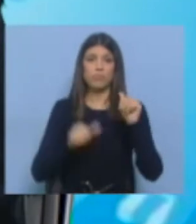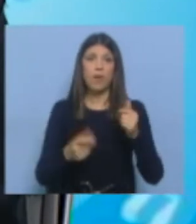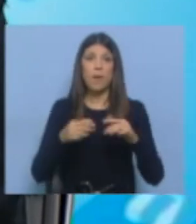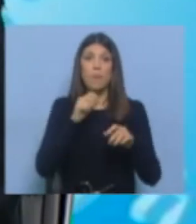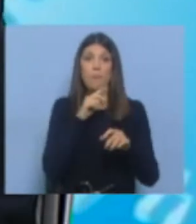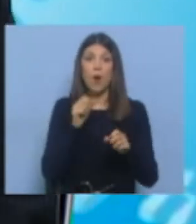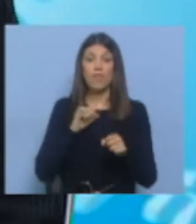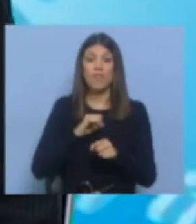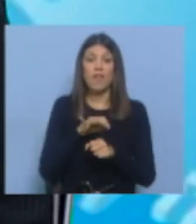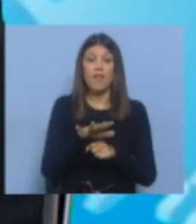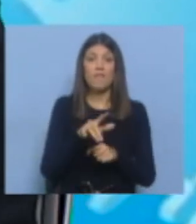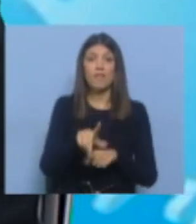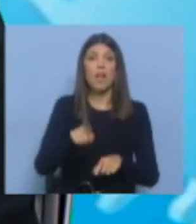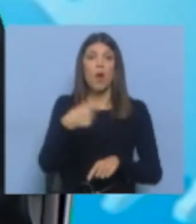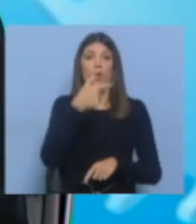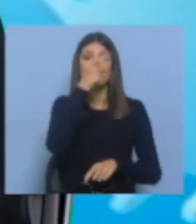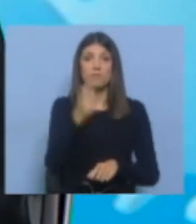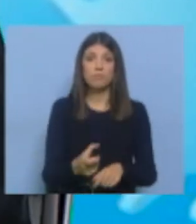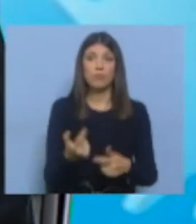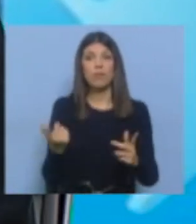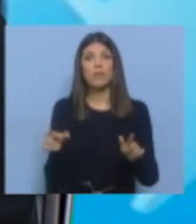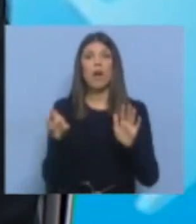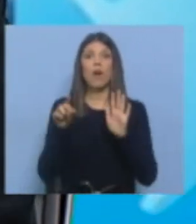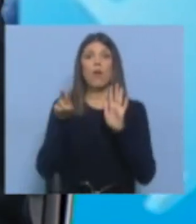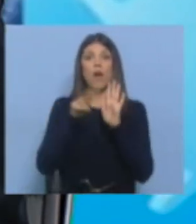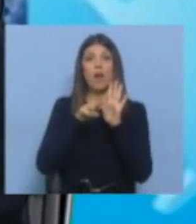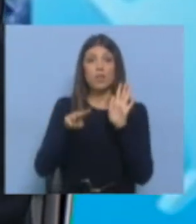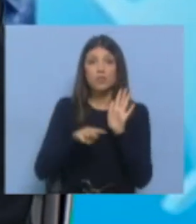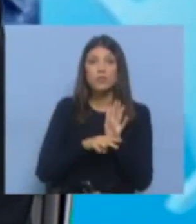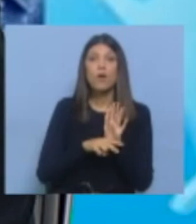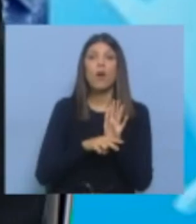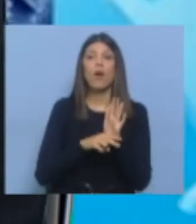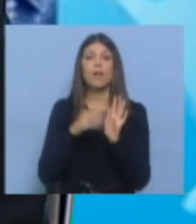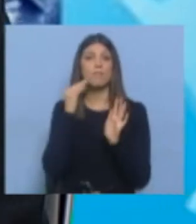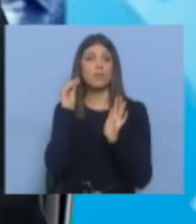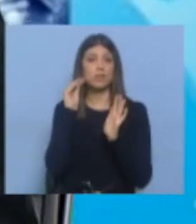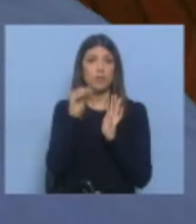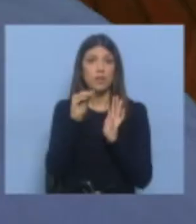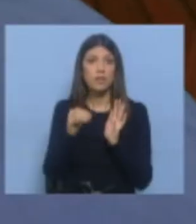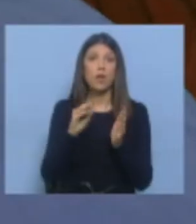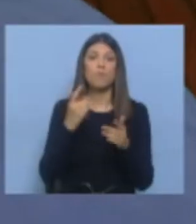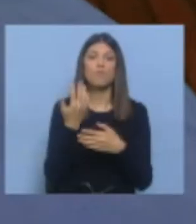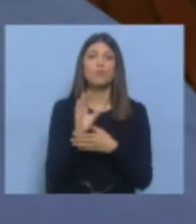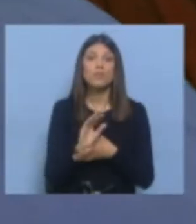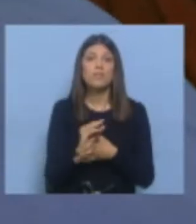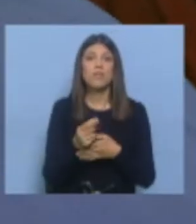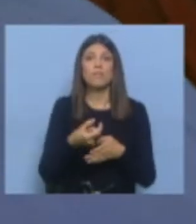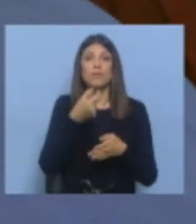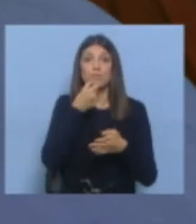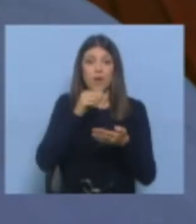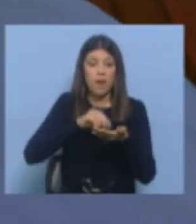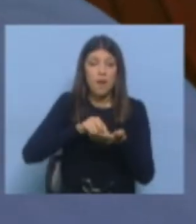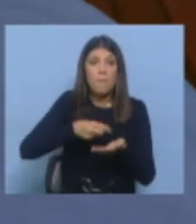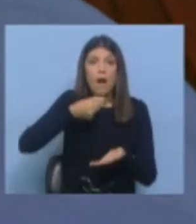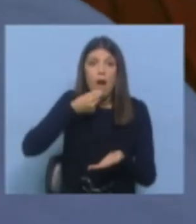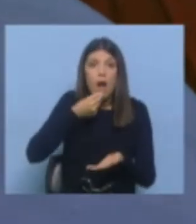inadvertidamente de alguém para alguém. E, portanto, as normas da Conferência Episcopal, aconselhando a comunhão na mão, aconselhando a que se